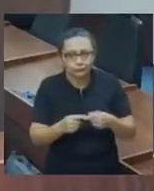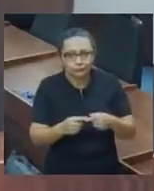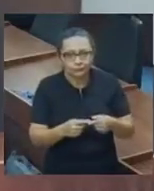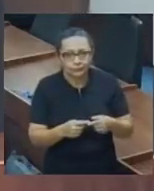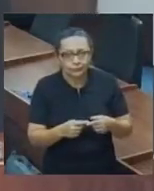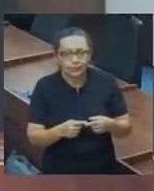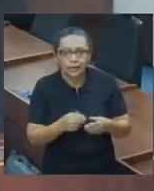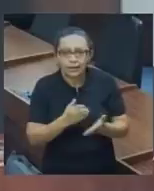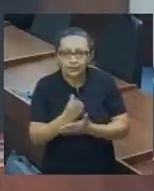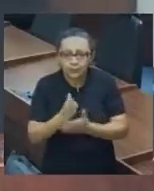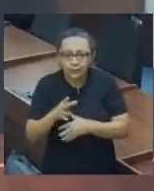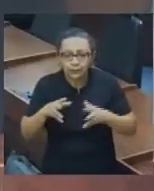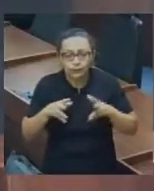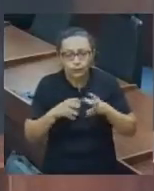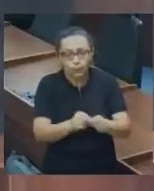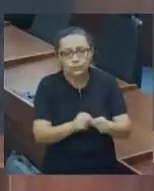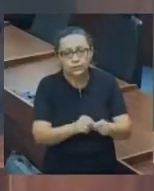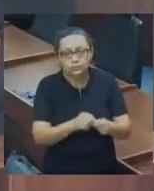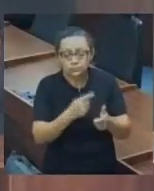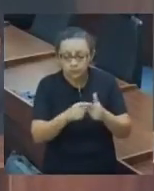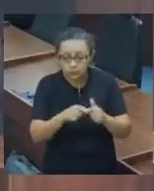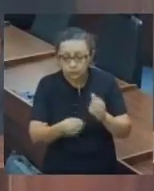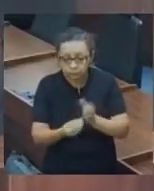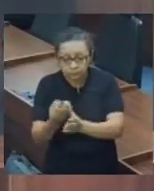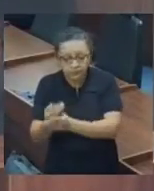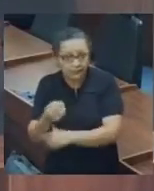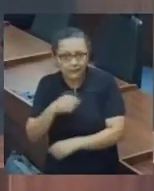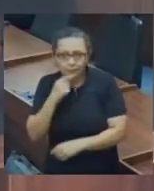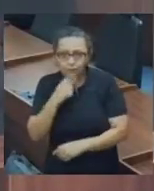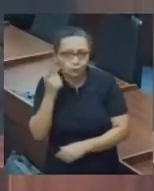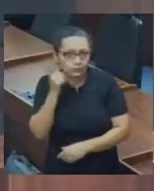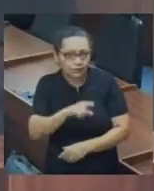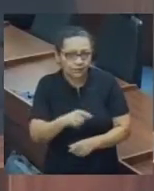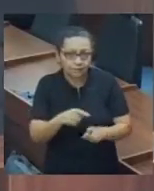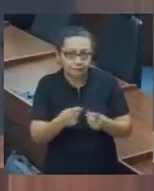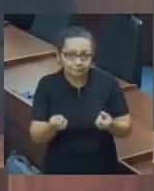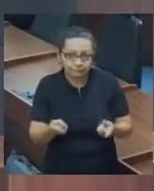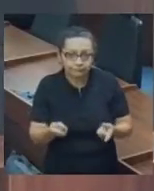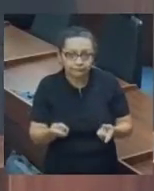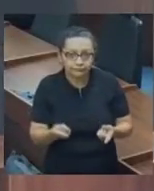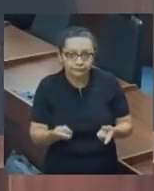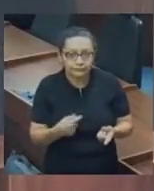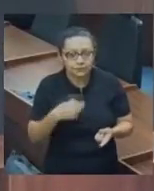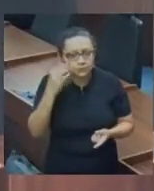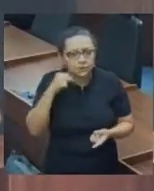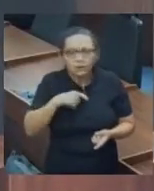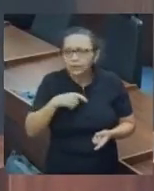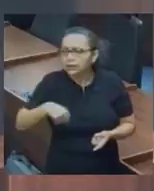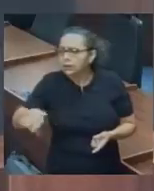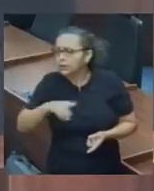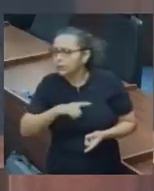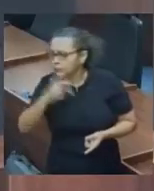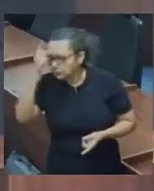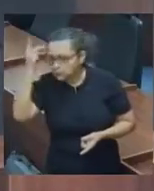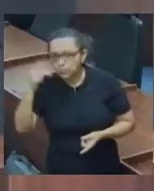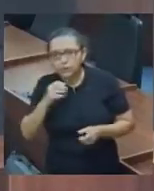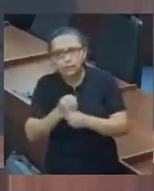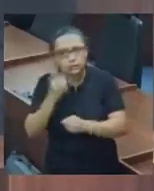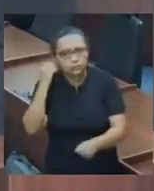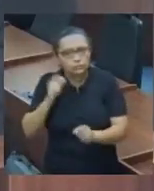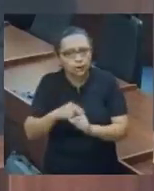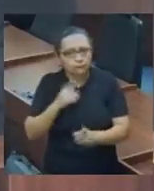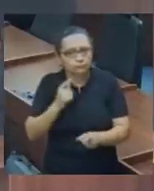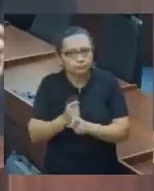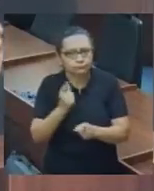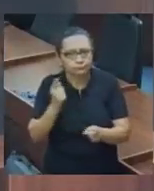regulamentar todas as situações que vão aparecer não consegue acho que vocês é que têm algum dinheiro que já se deparou com isso